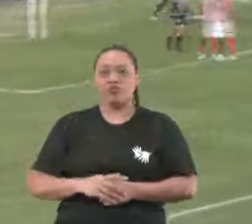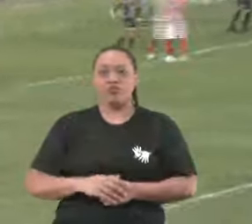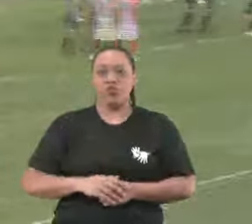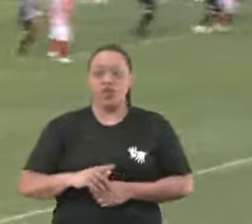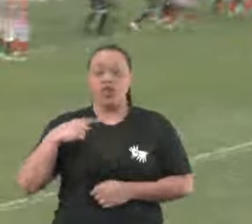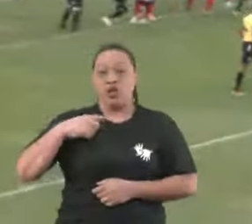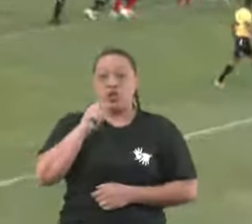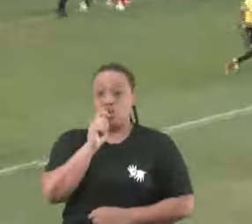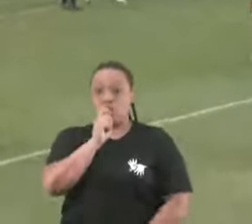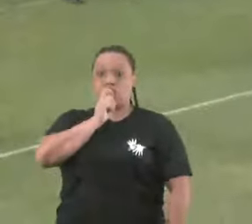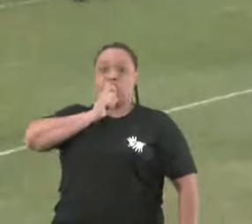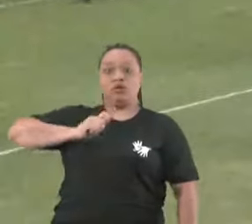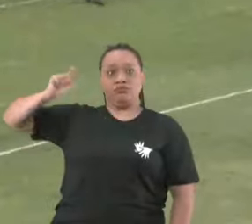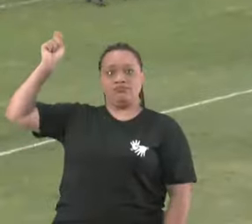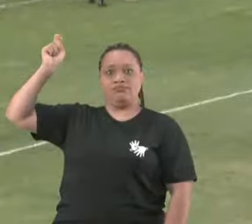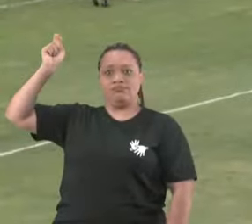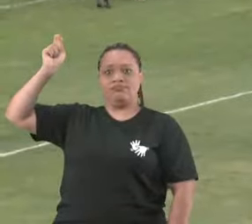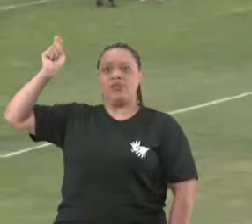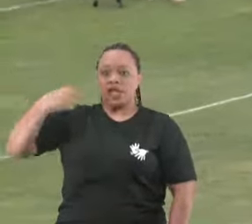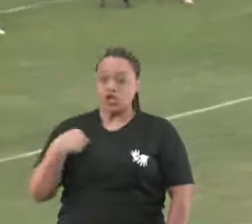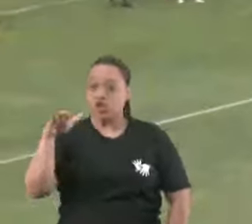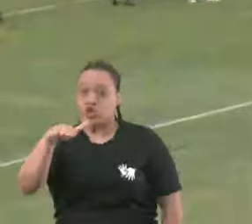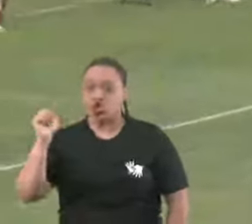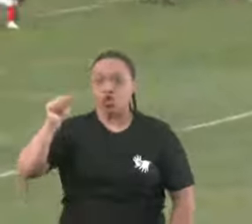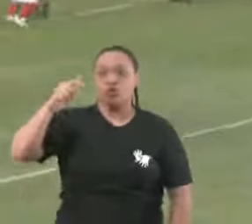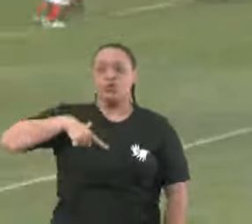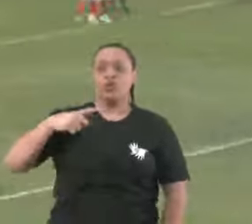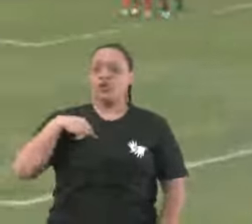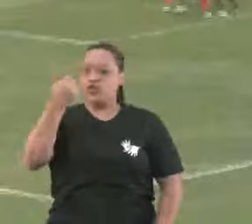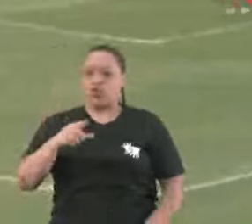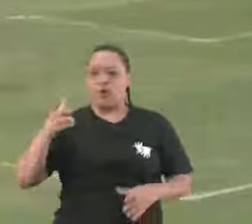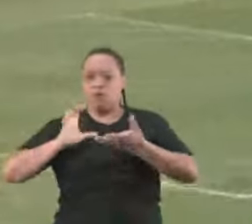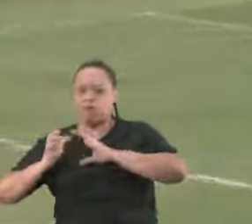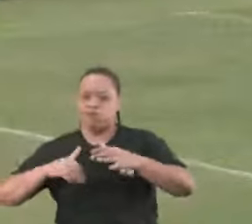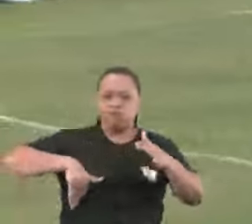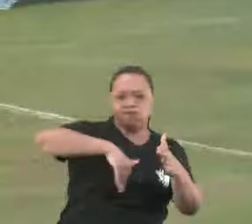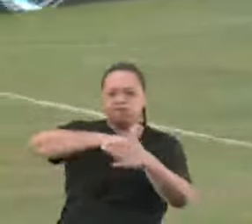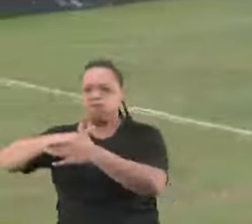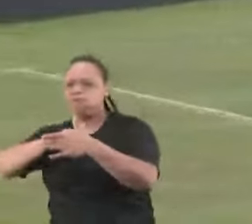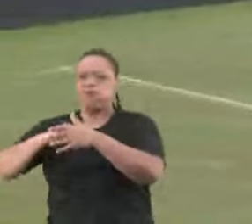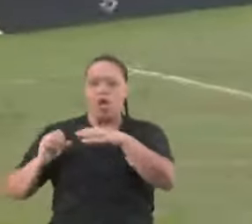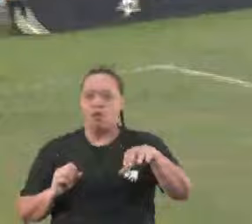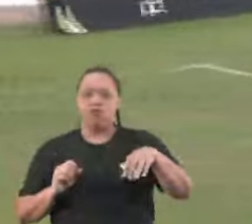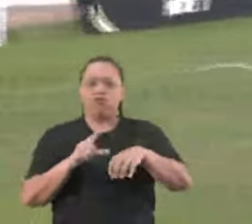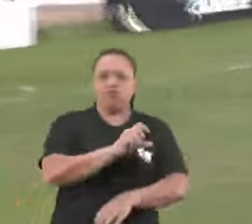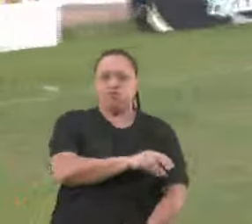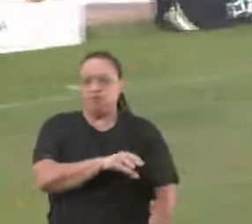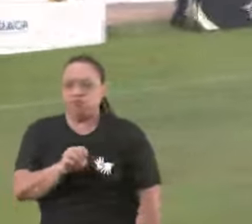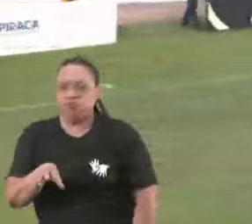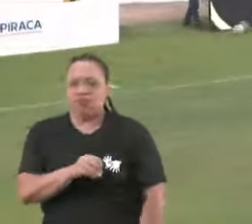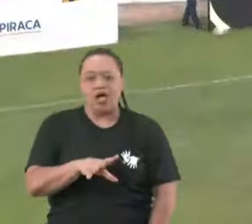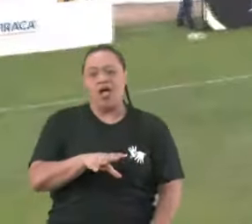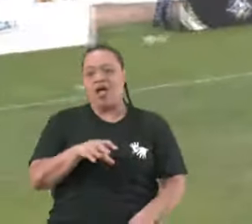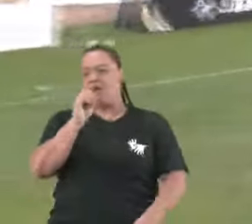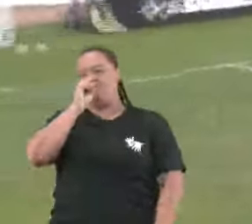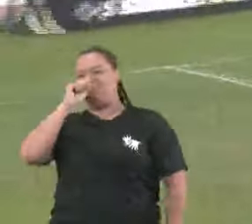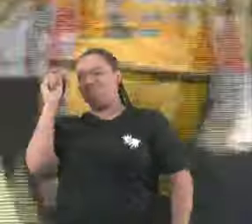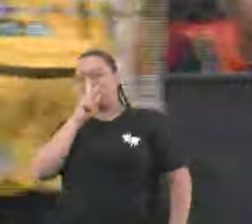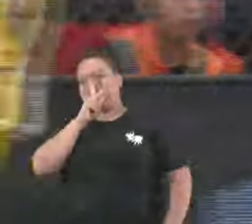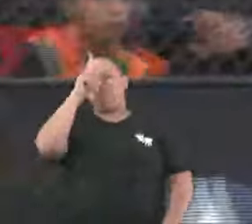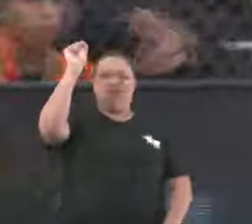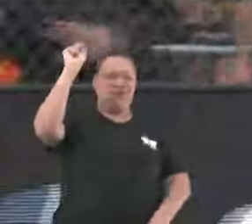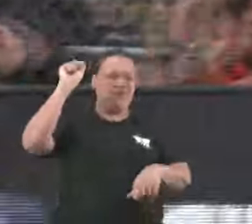GG preferiu o toque curto, chamou o Mike, devolução para o GG, agora sim, cruzamento, bola forte demais.